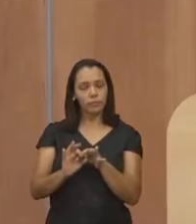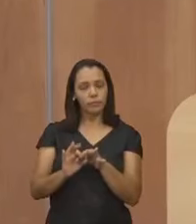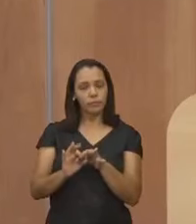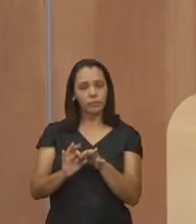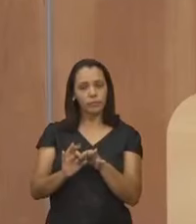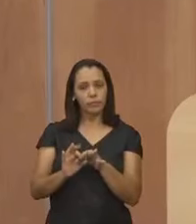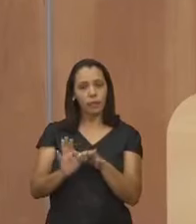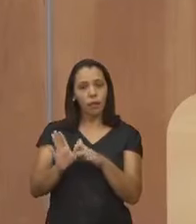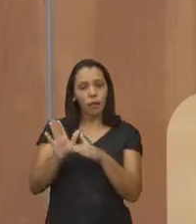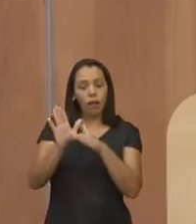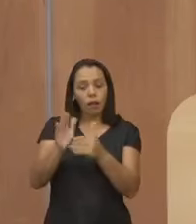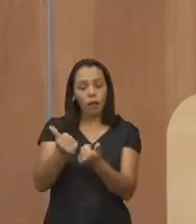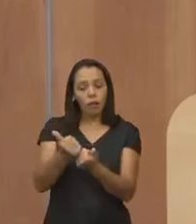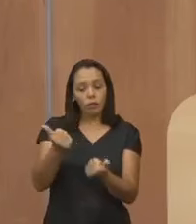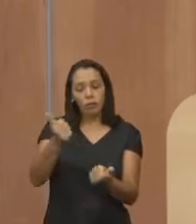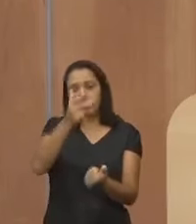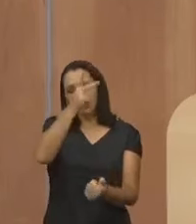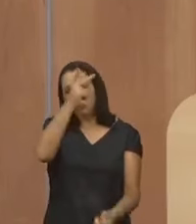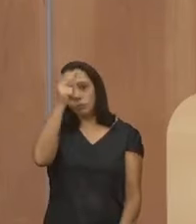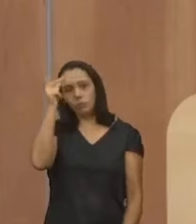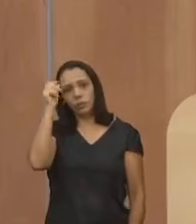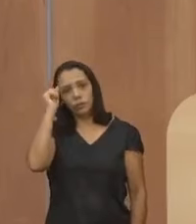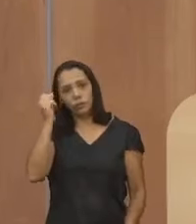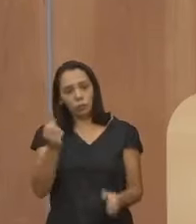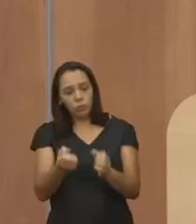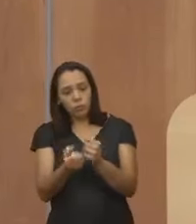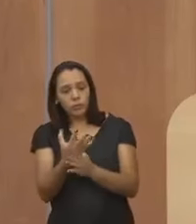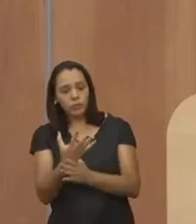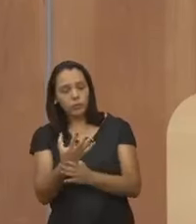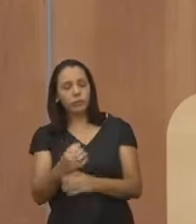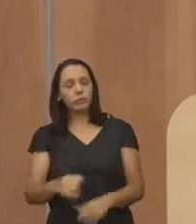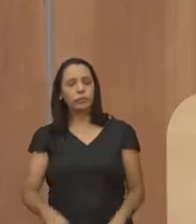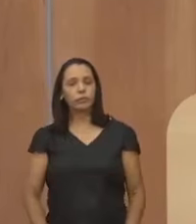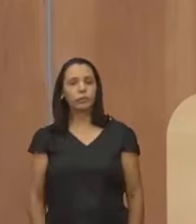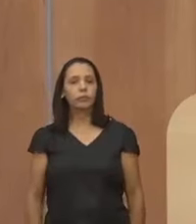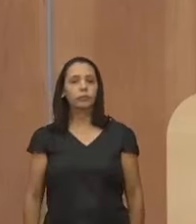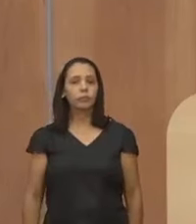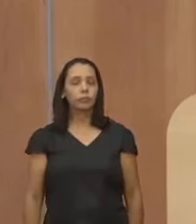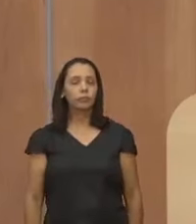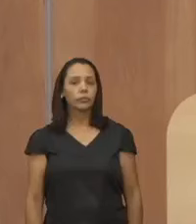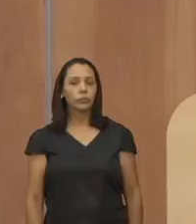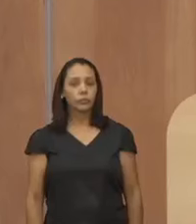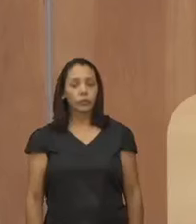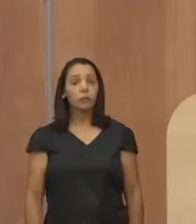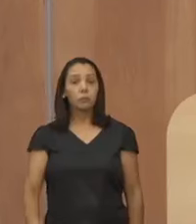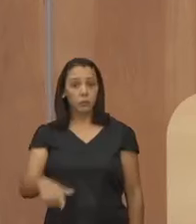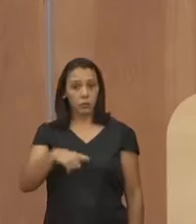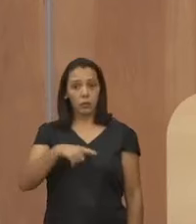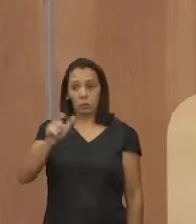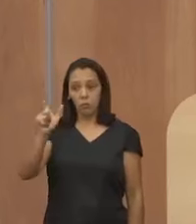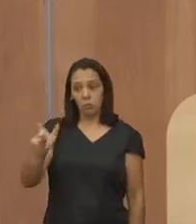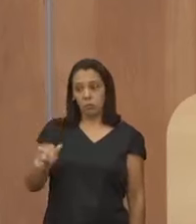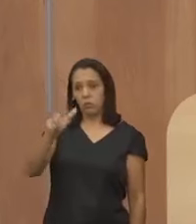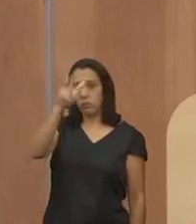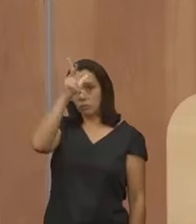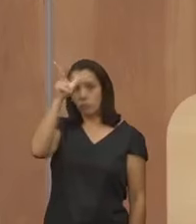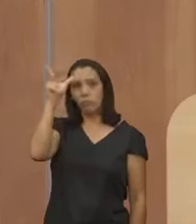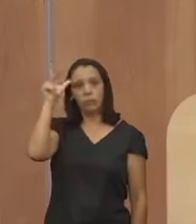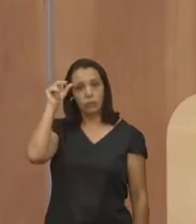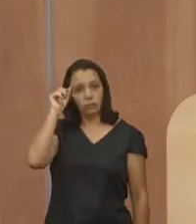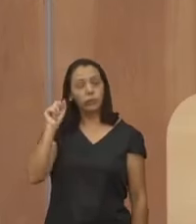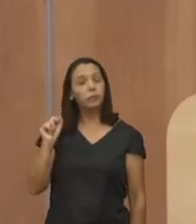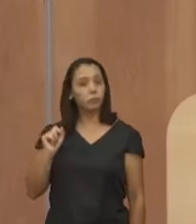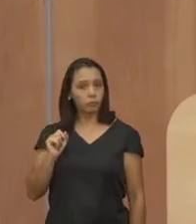essa subprefeitura ela venha a acontecer. Nós temos um prefeito também